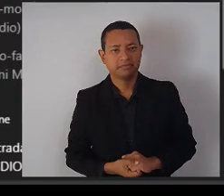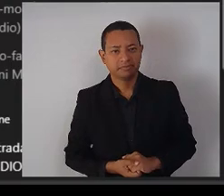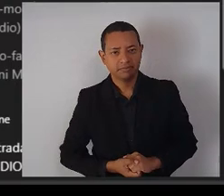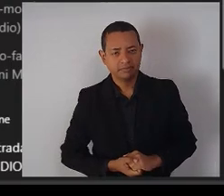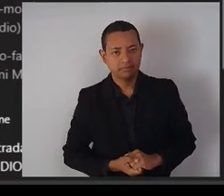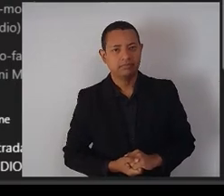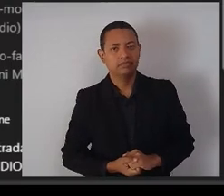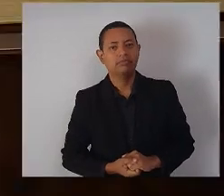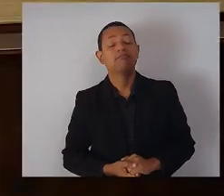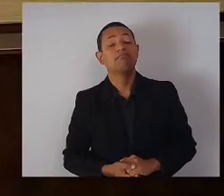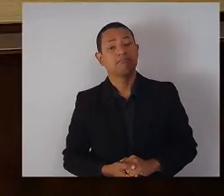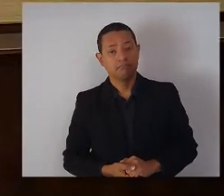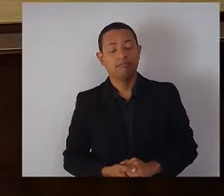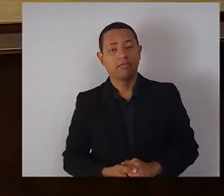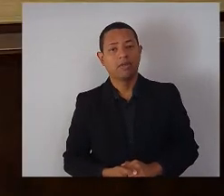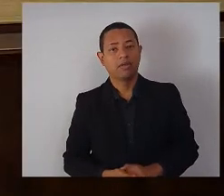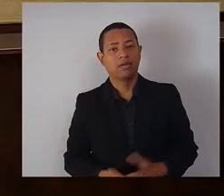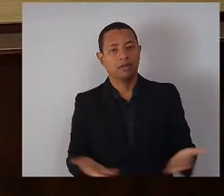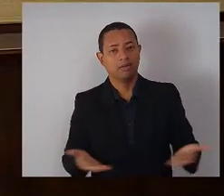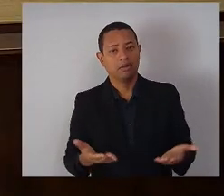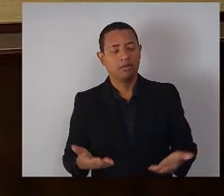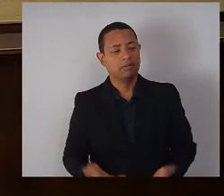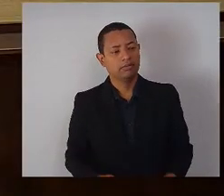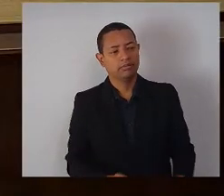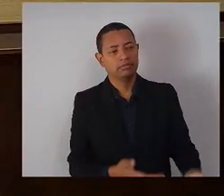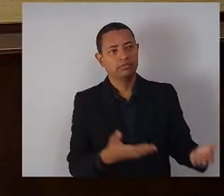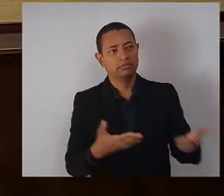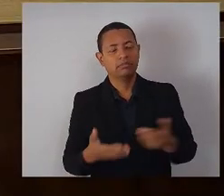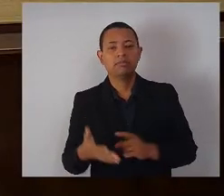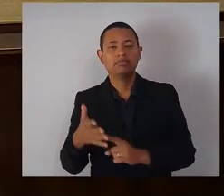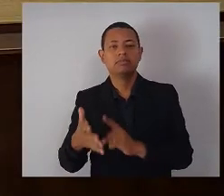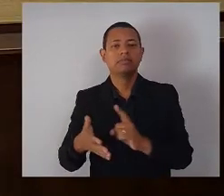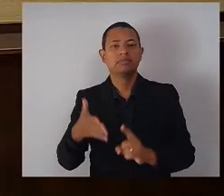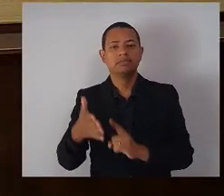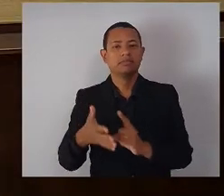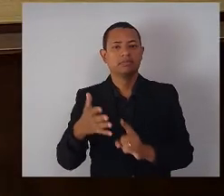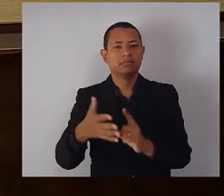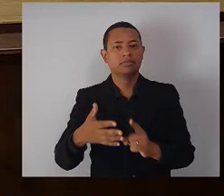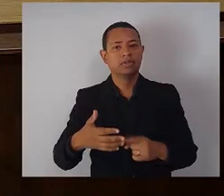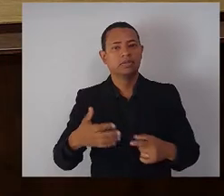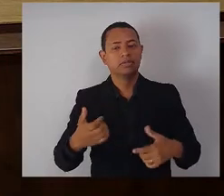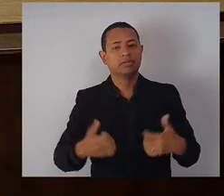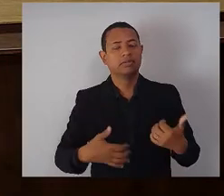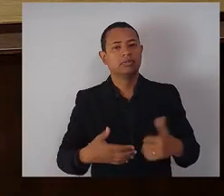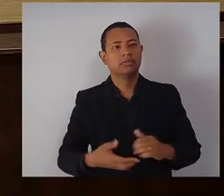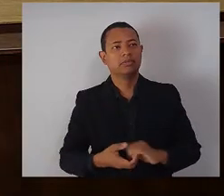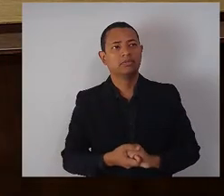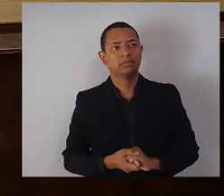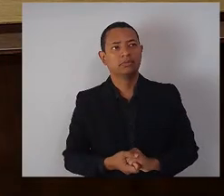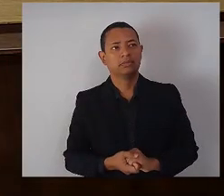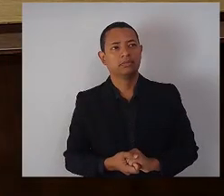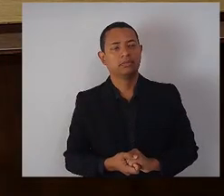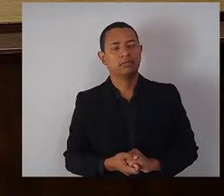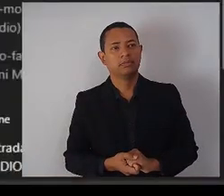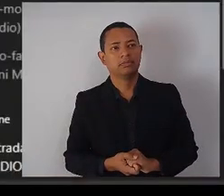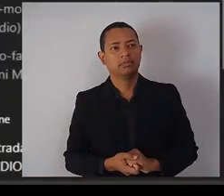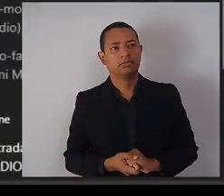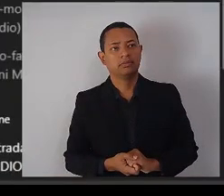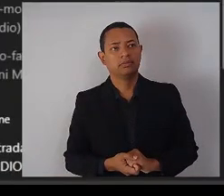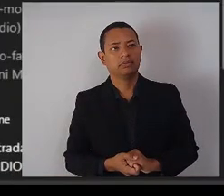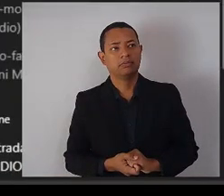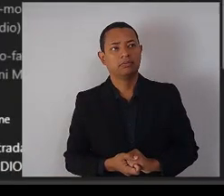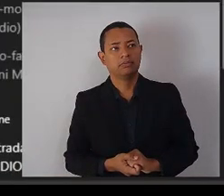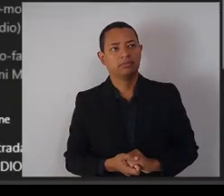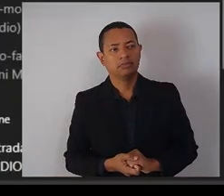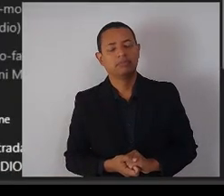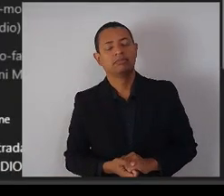passar então a palavra à nobre boa advogada tarde. Para fazer a sua sustentação presidente, oral. Boa tarde a toda a corte. Muito obrigado,